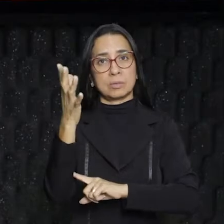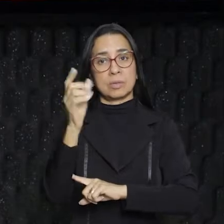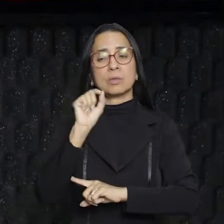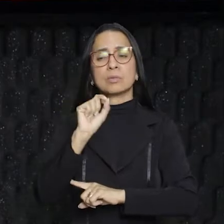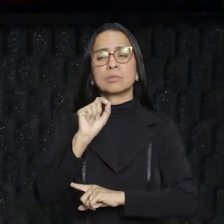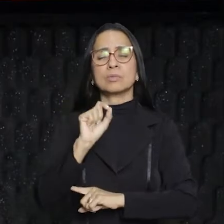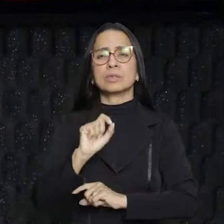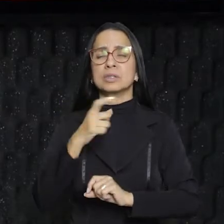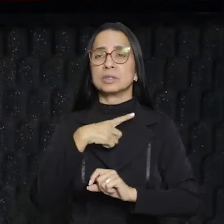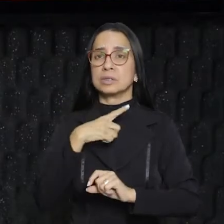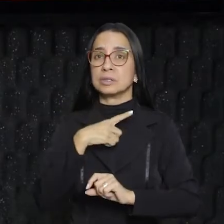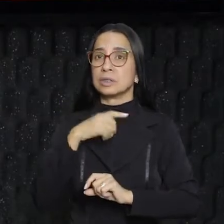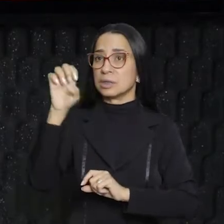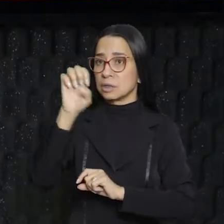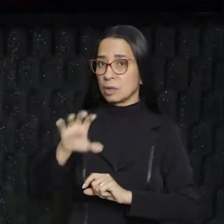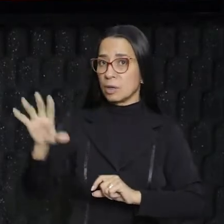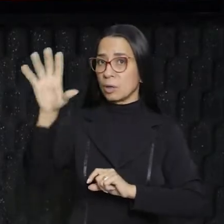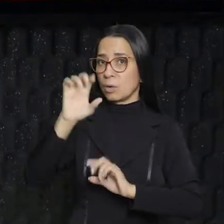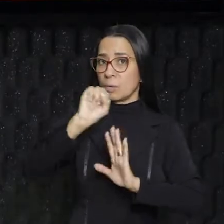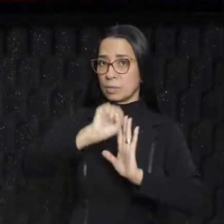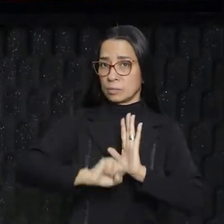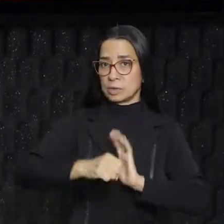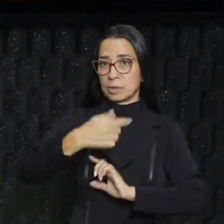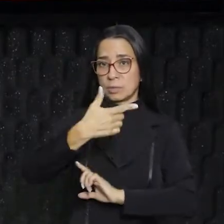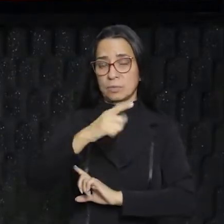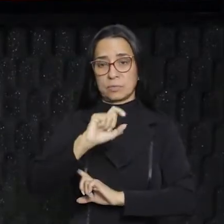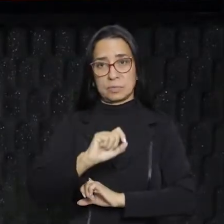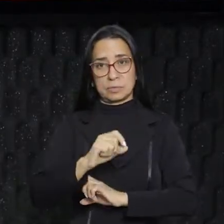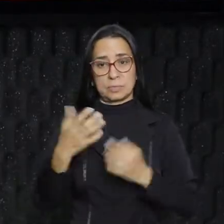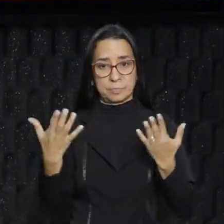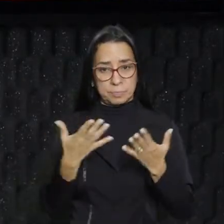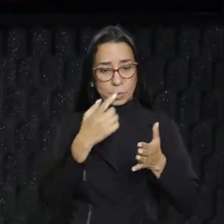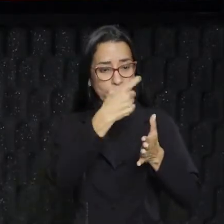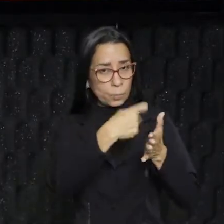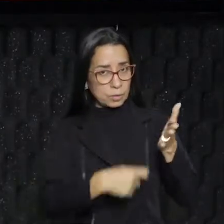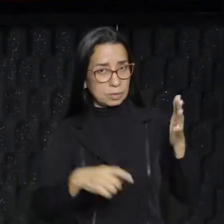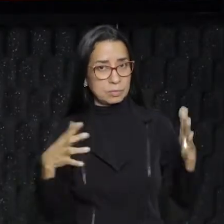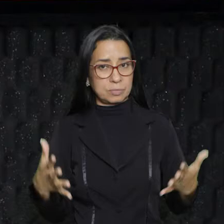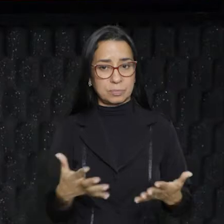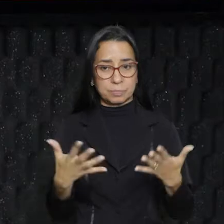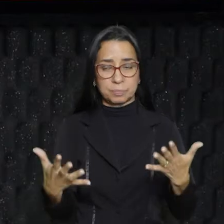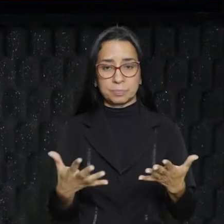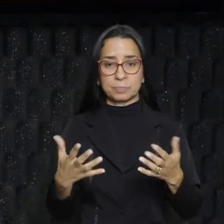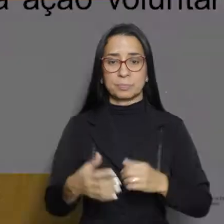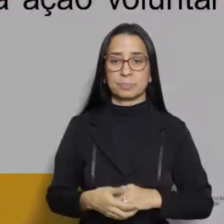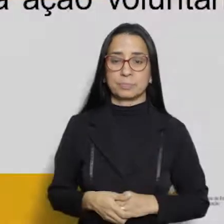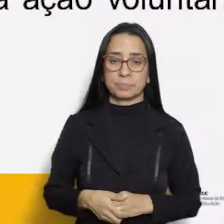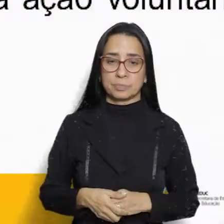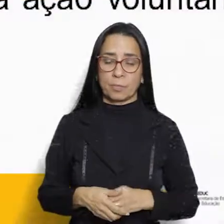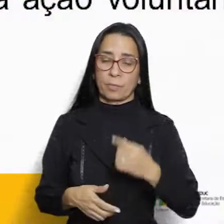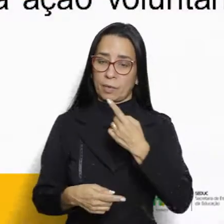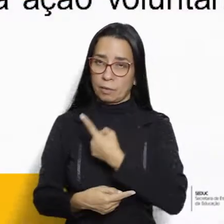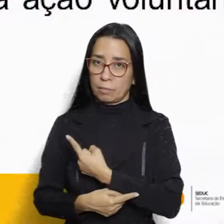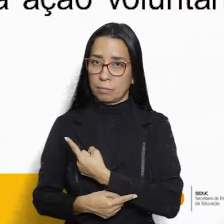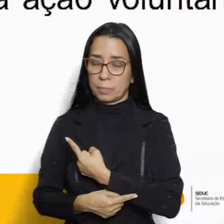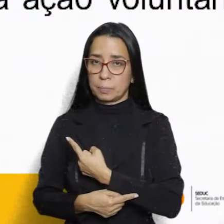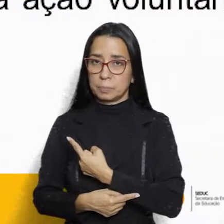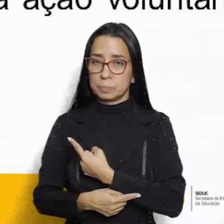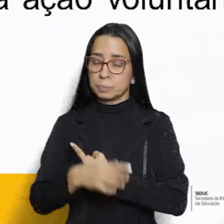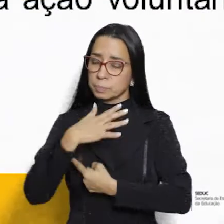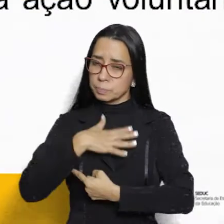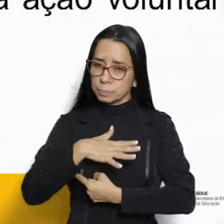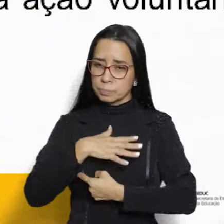no século XX. Vamos para o texto motivador, agora já direcionado, né? Olha o que ele nos diz. Com